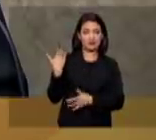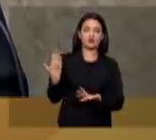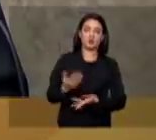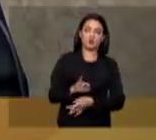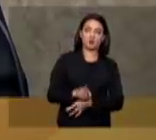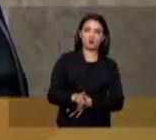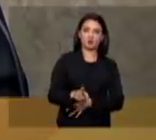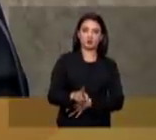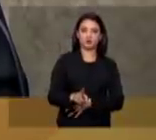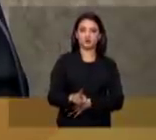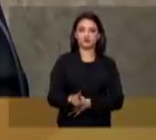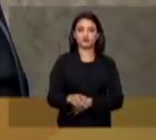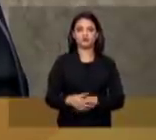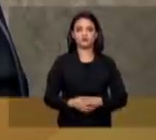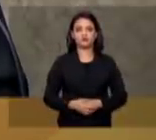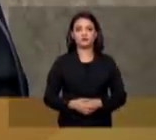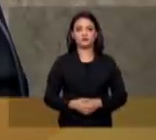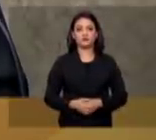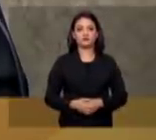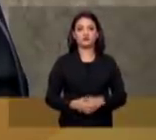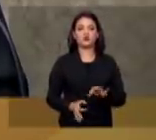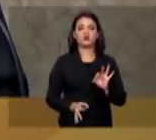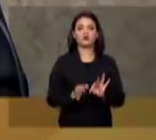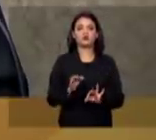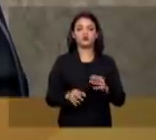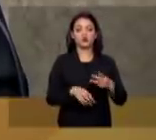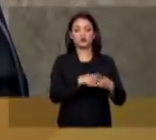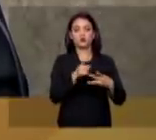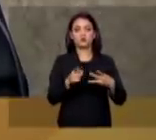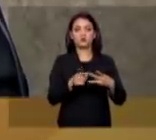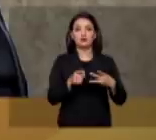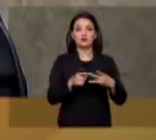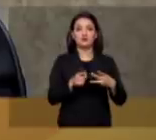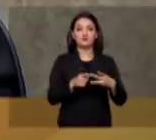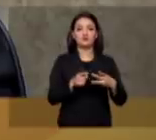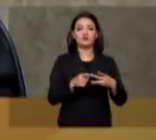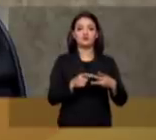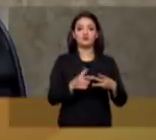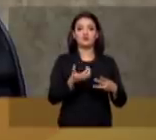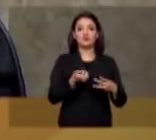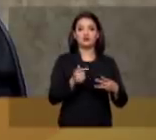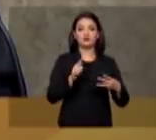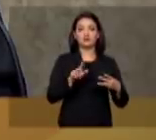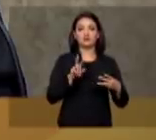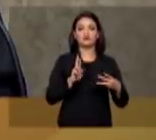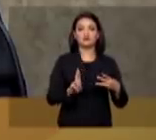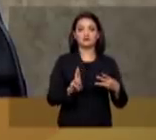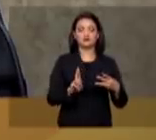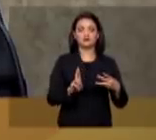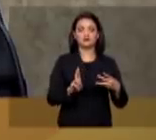prosseguir julgando o segundo agravo mental no habeas corpus 193726.